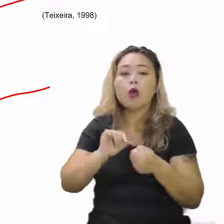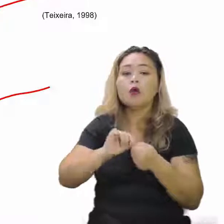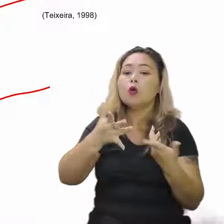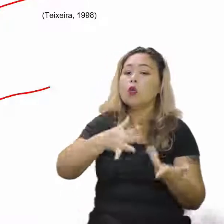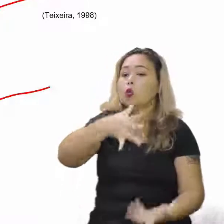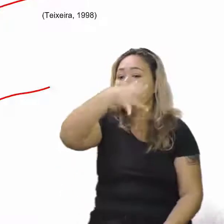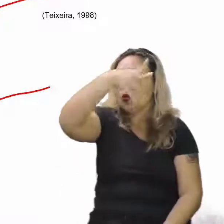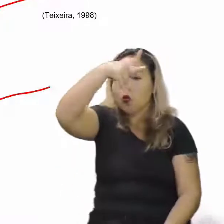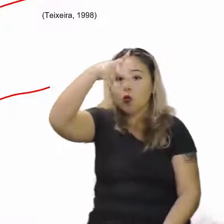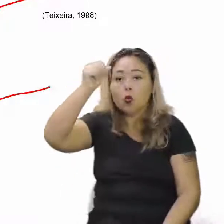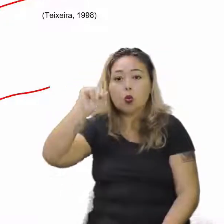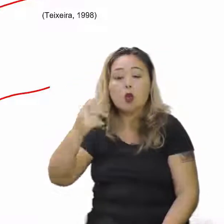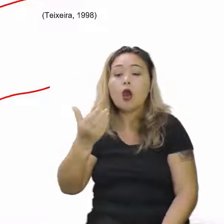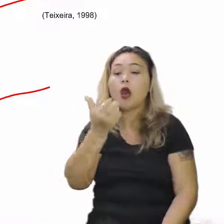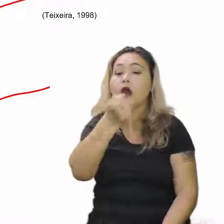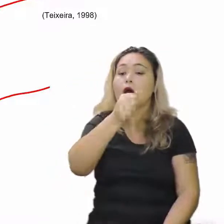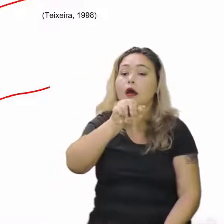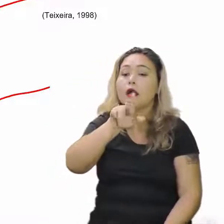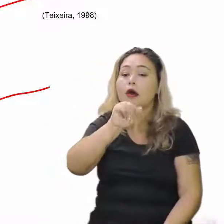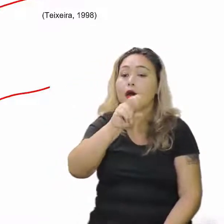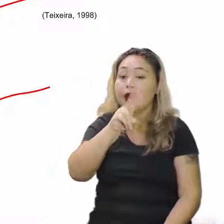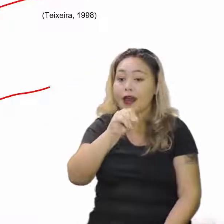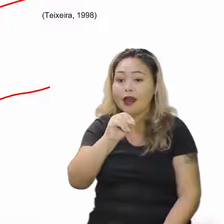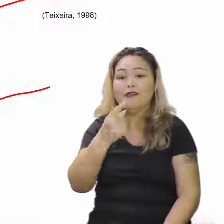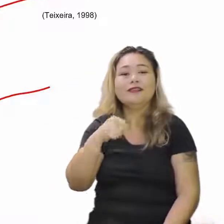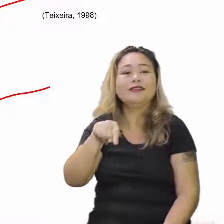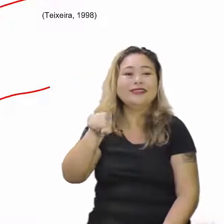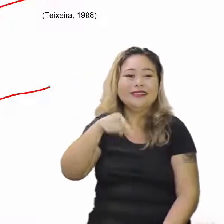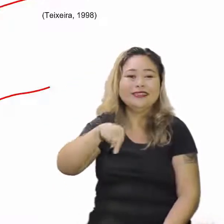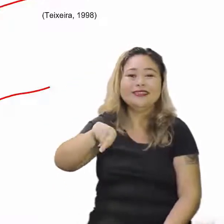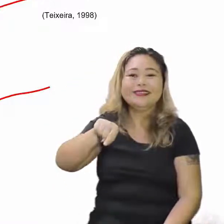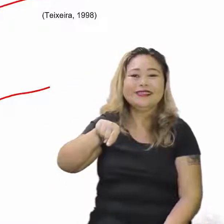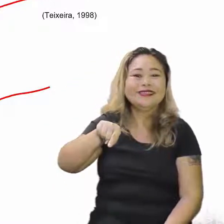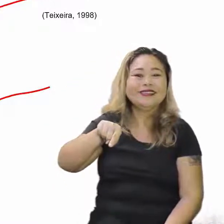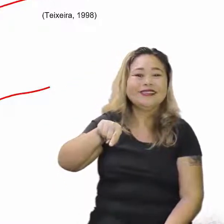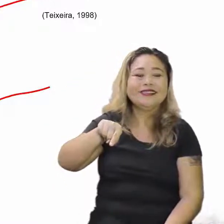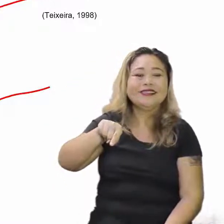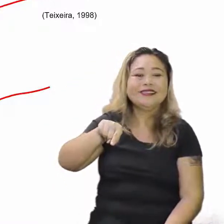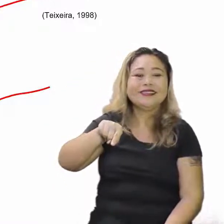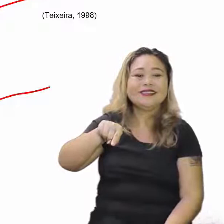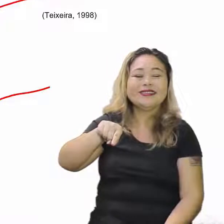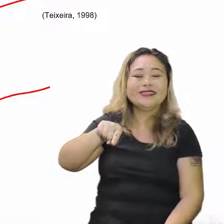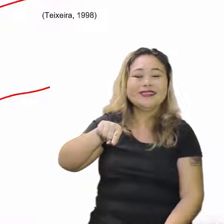guaraná, cravo, com canela, tá?